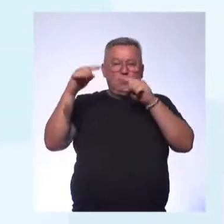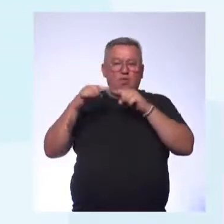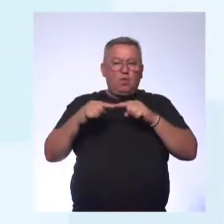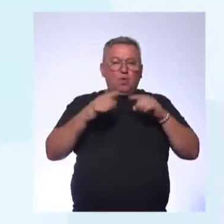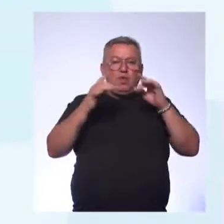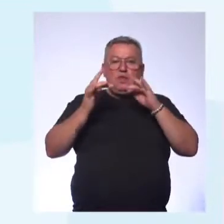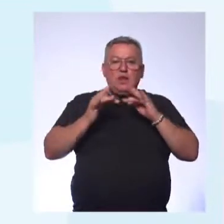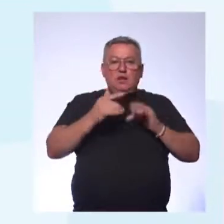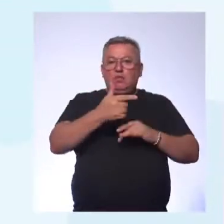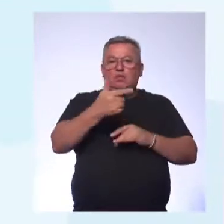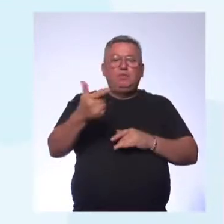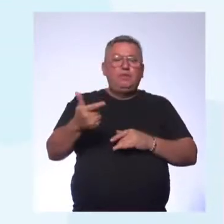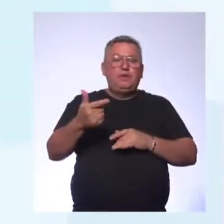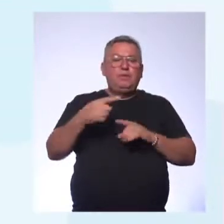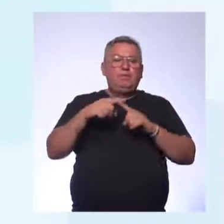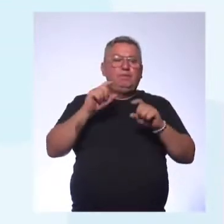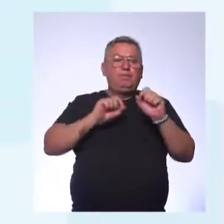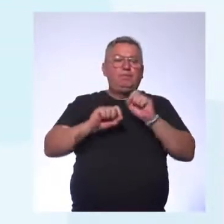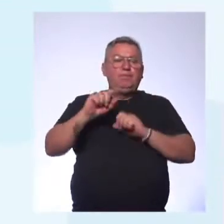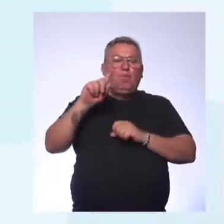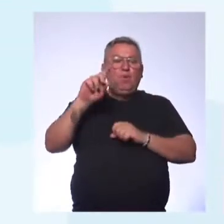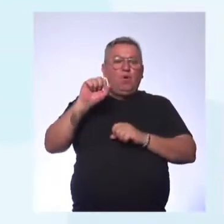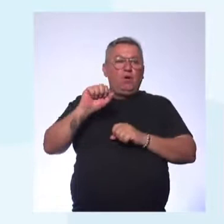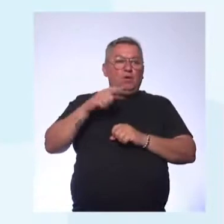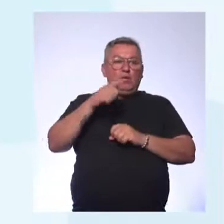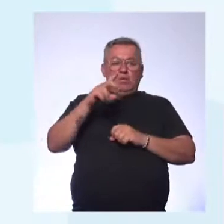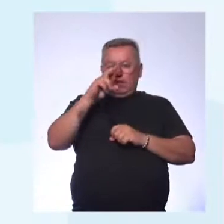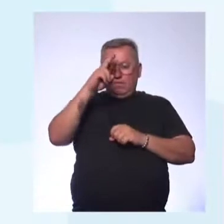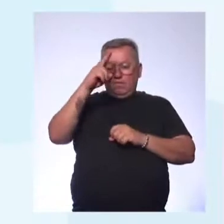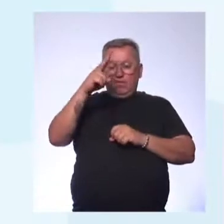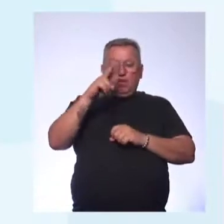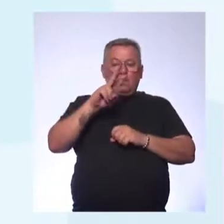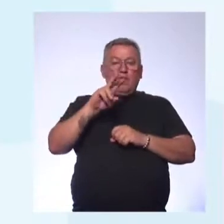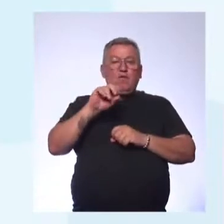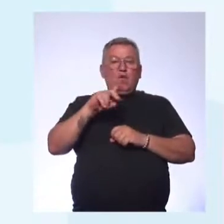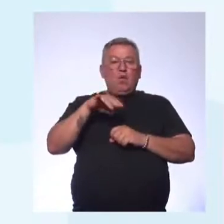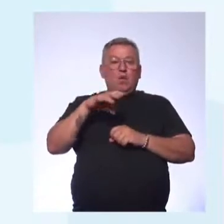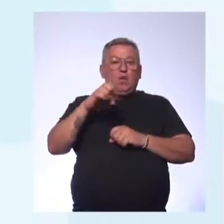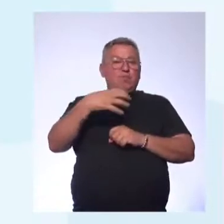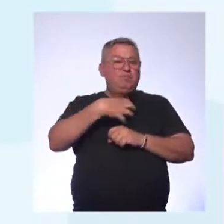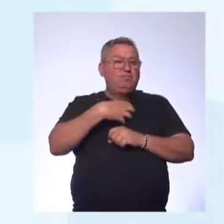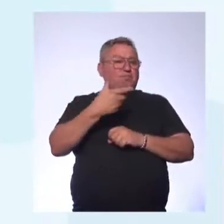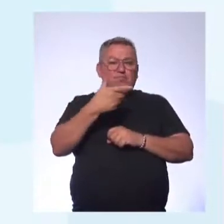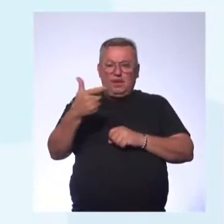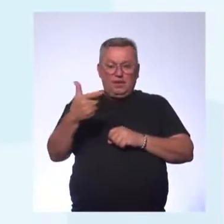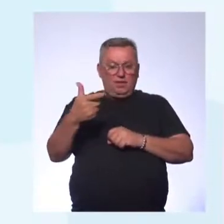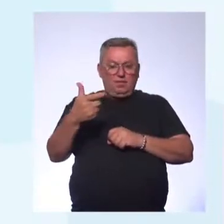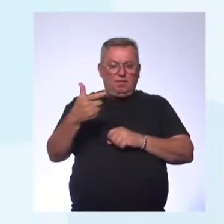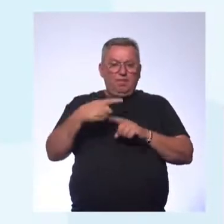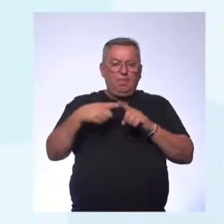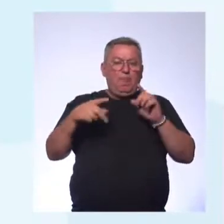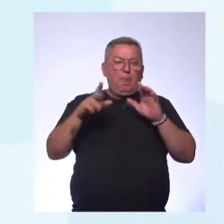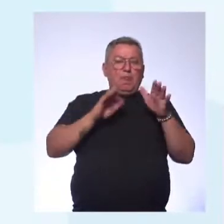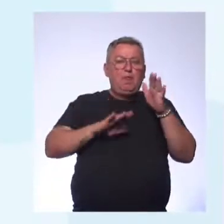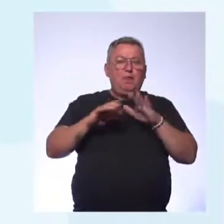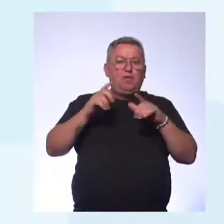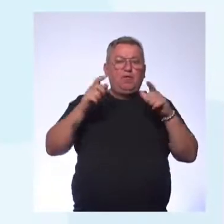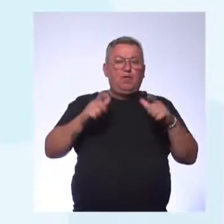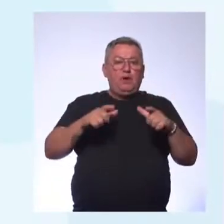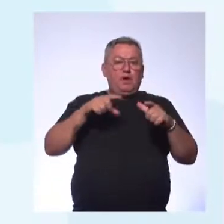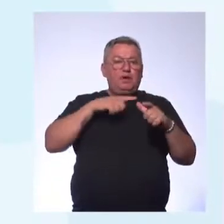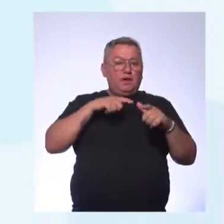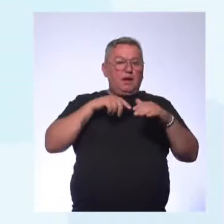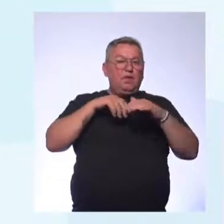entre essas moléculas então no estado gasoso ele não possui forma nem volume definido certo a forma e o volume depende do